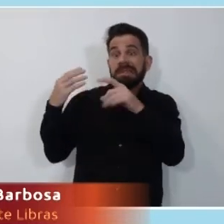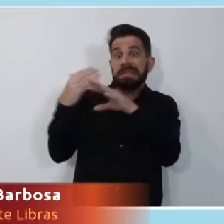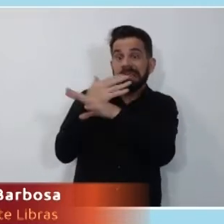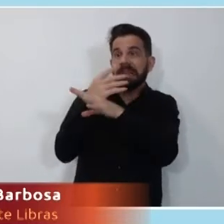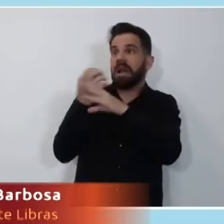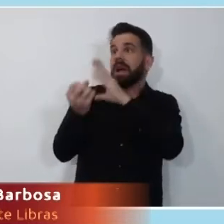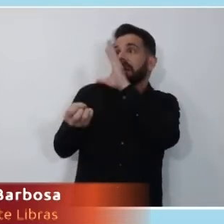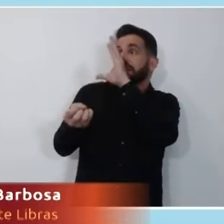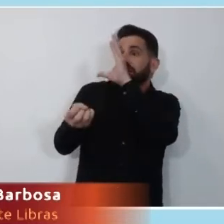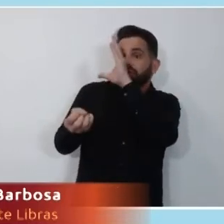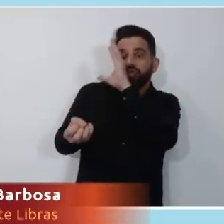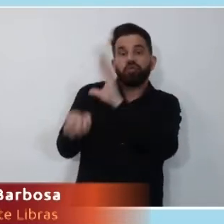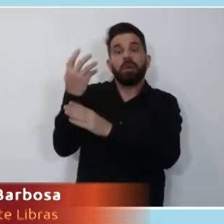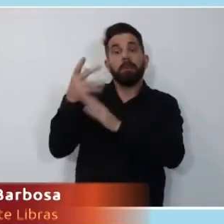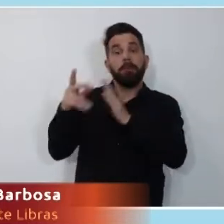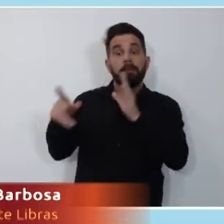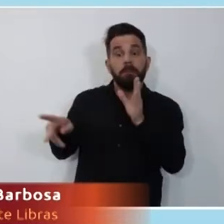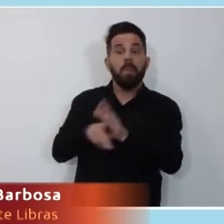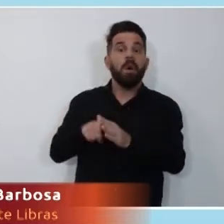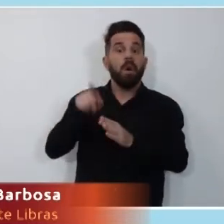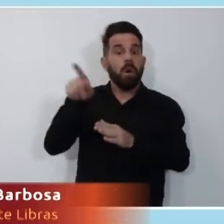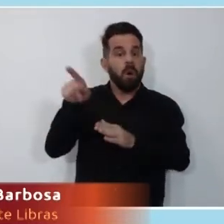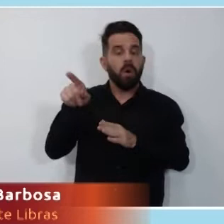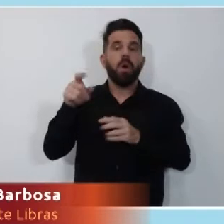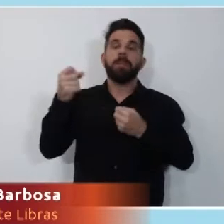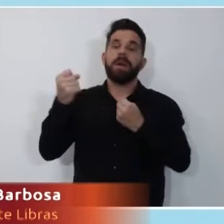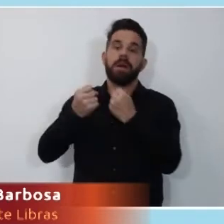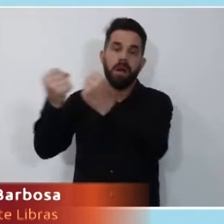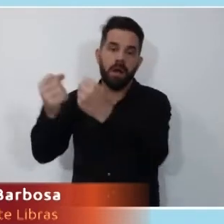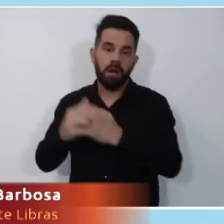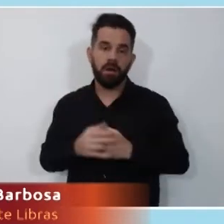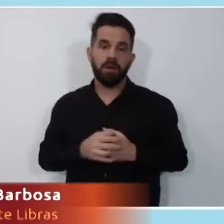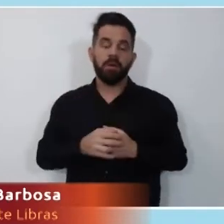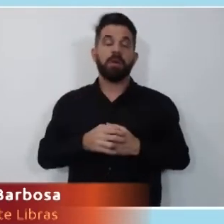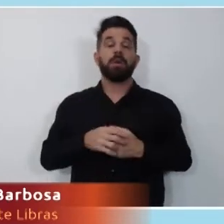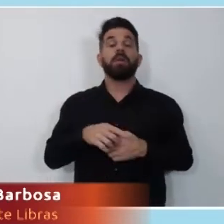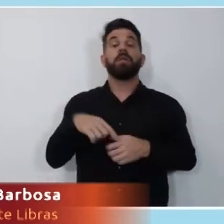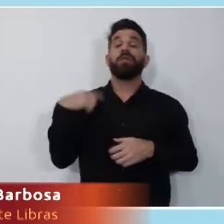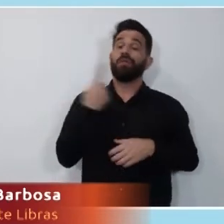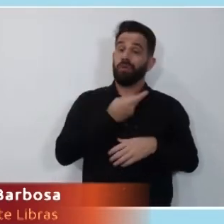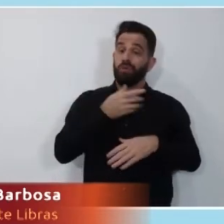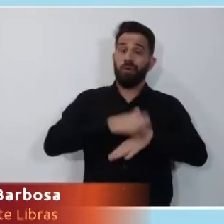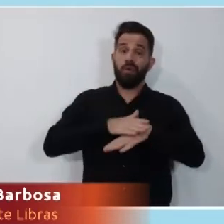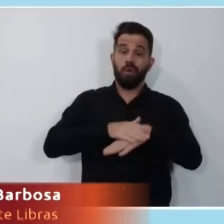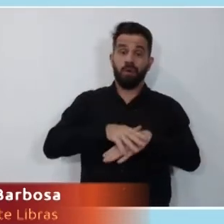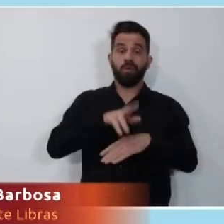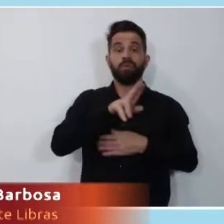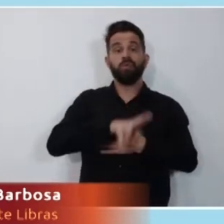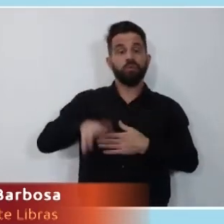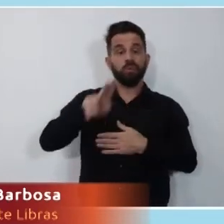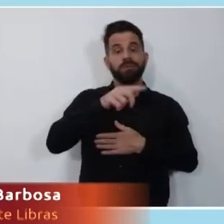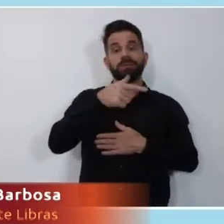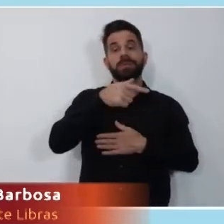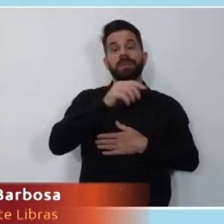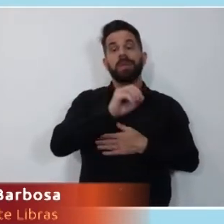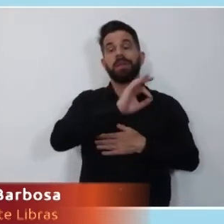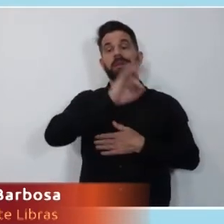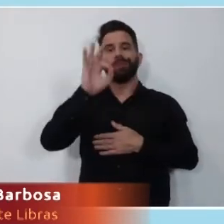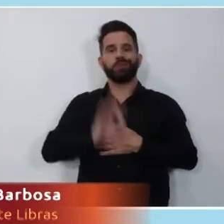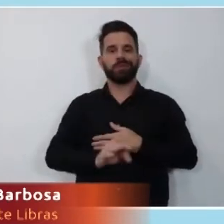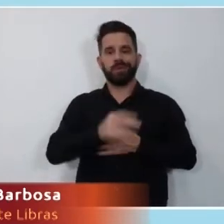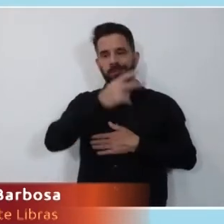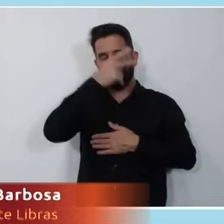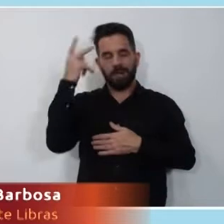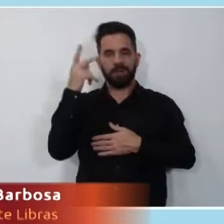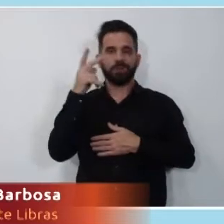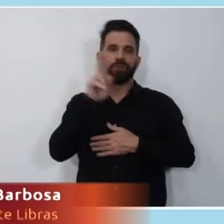ônibus, ou a pé, ou de bicicleta. E a gente gasta 90% dos recursos públicos, a gente que eu falo a história,